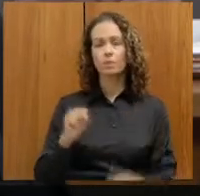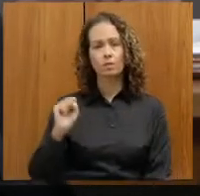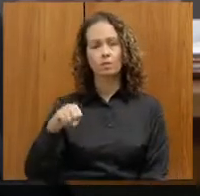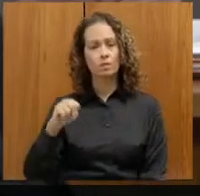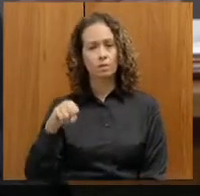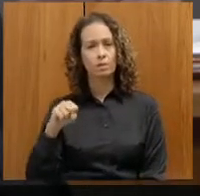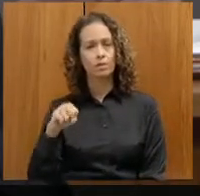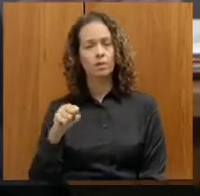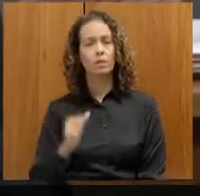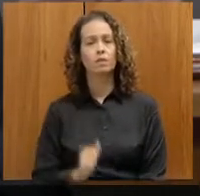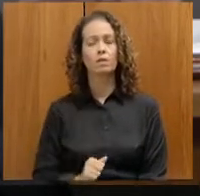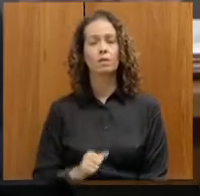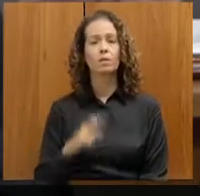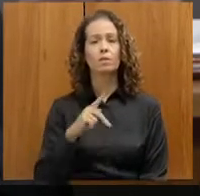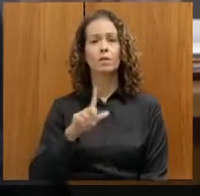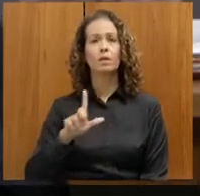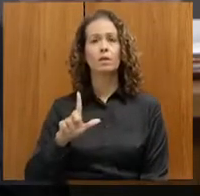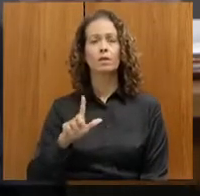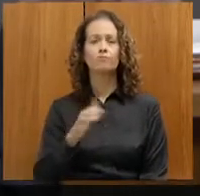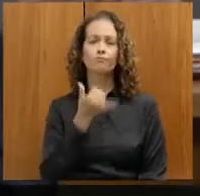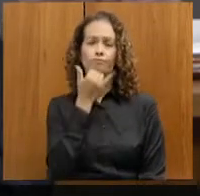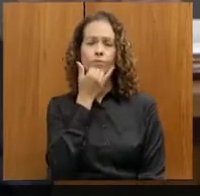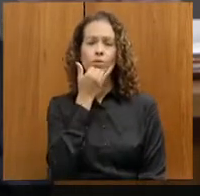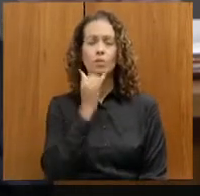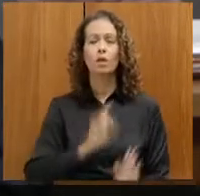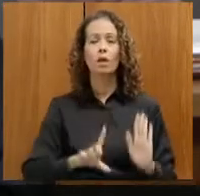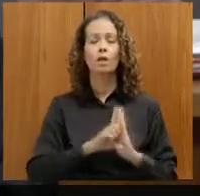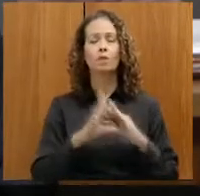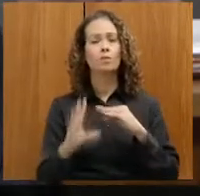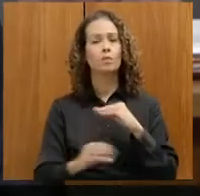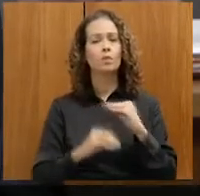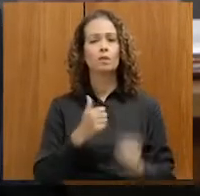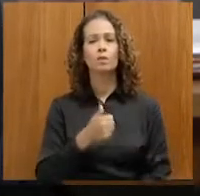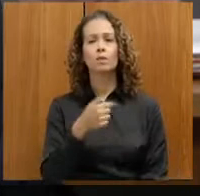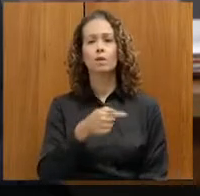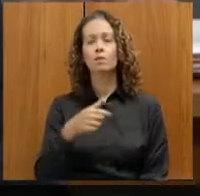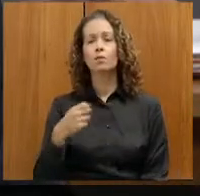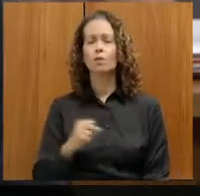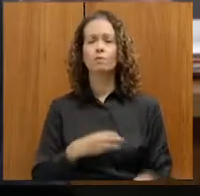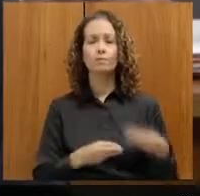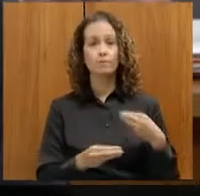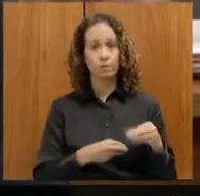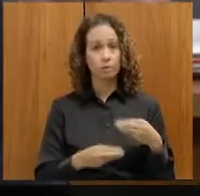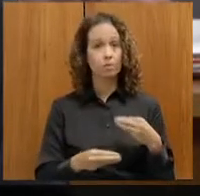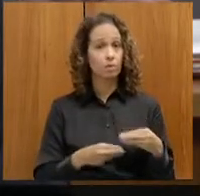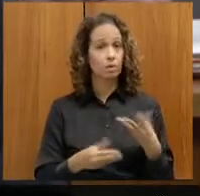sim a pele desculpa a lei complementar 178 ela flexibilizou muito antigamente o